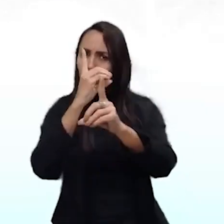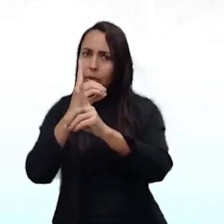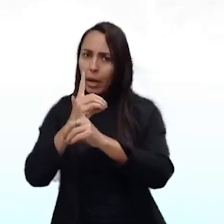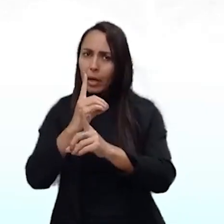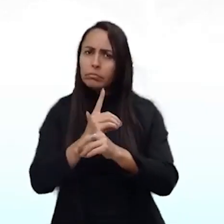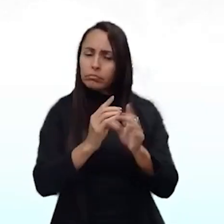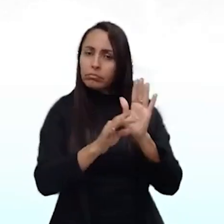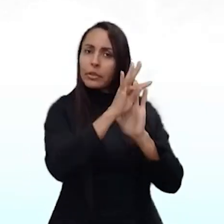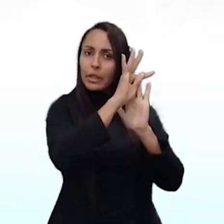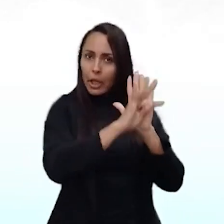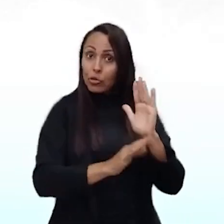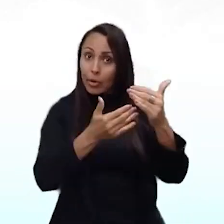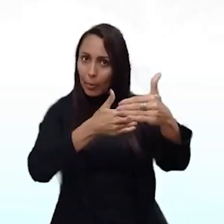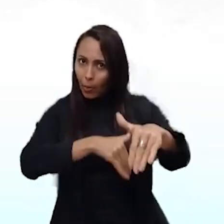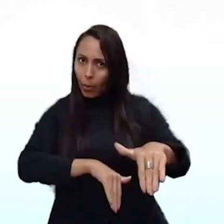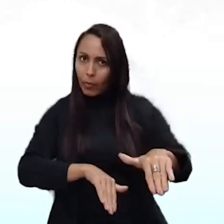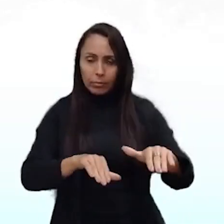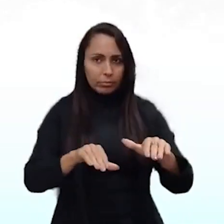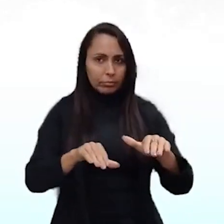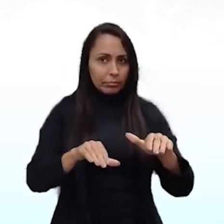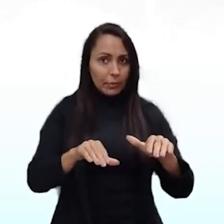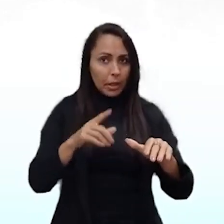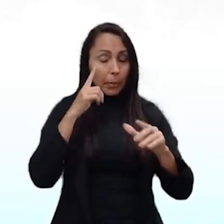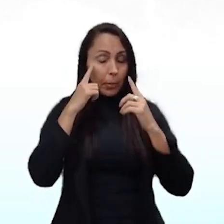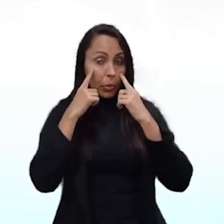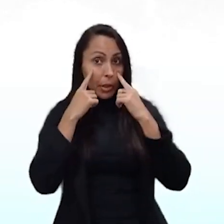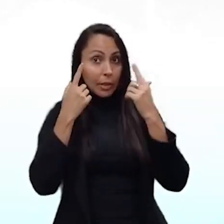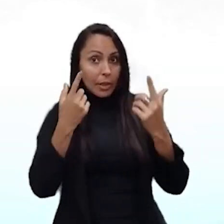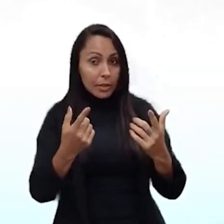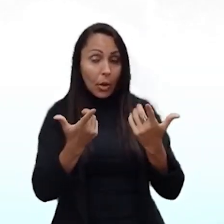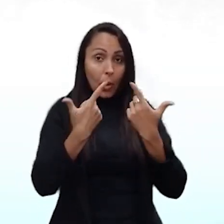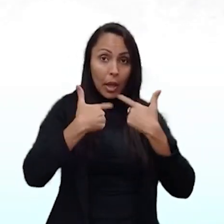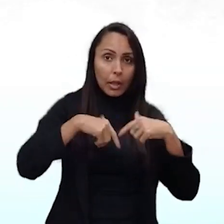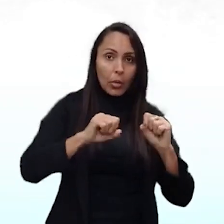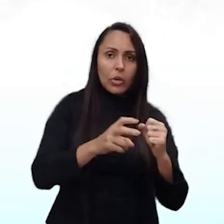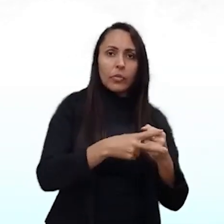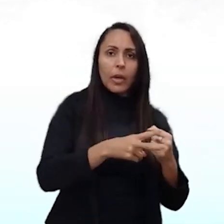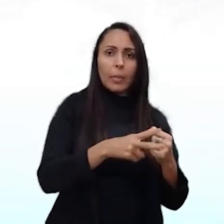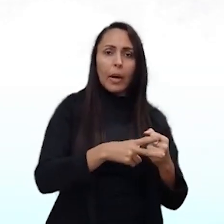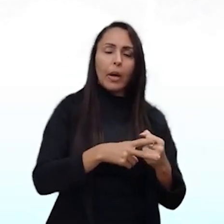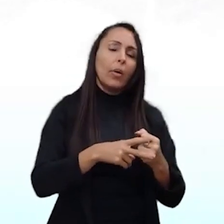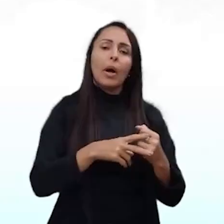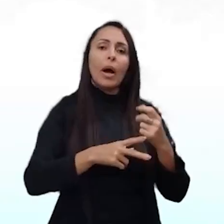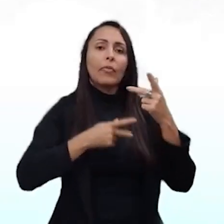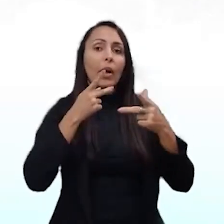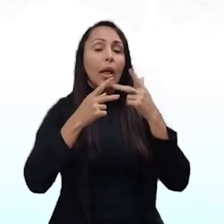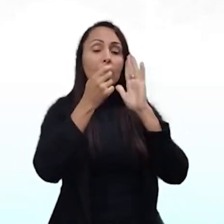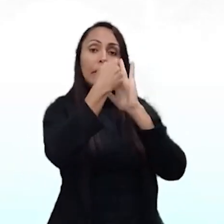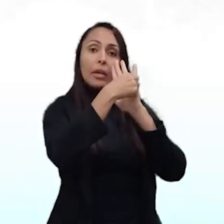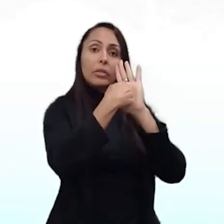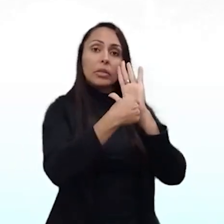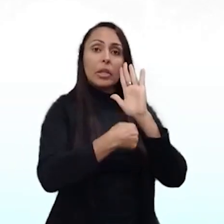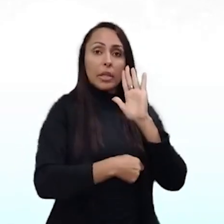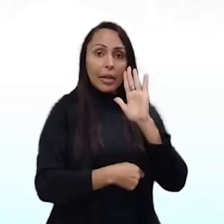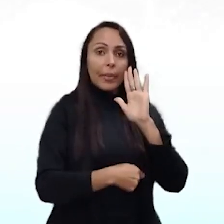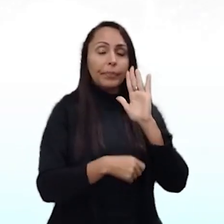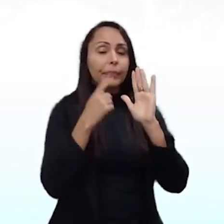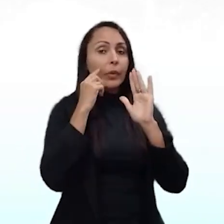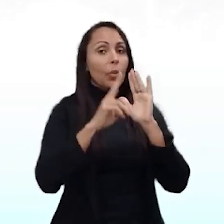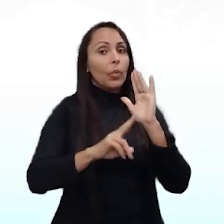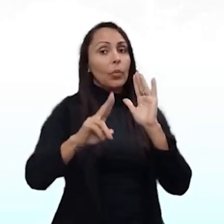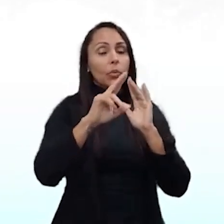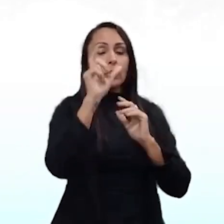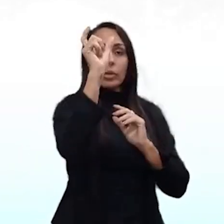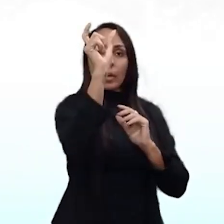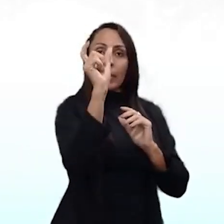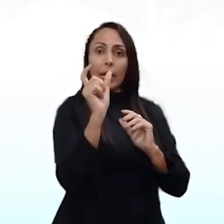encontrar textos multimodais. Muita atenção à linguagem verbal, a falada e a escrita, ou seja, o uso da